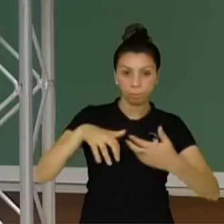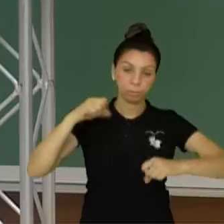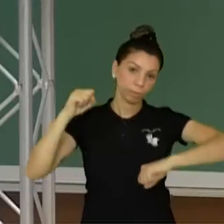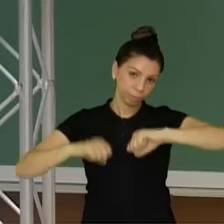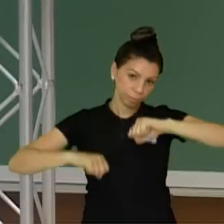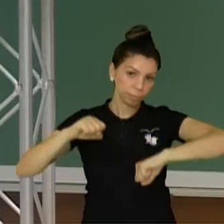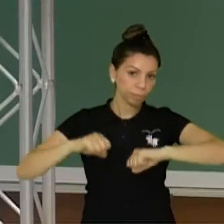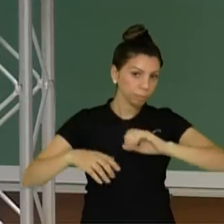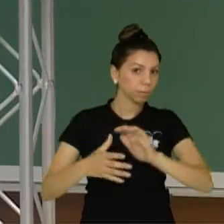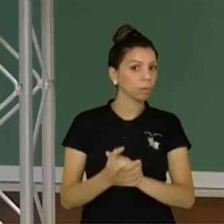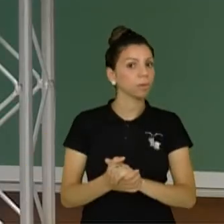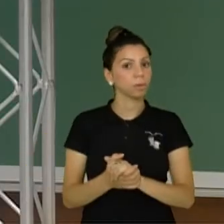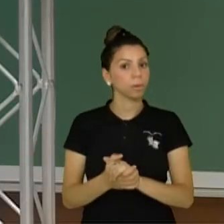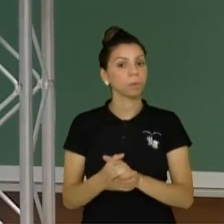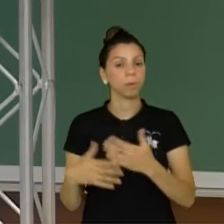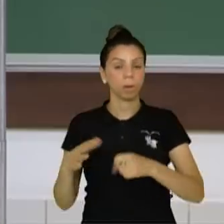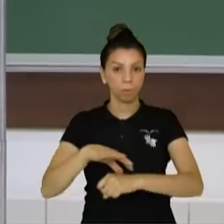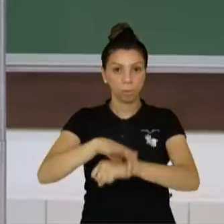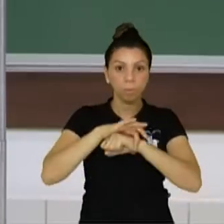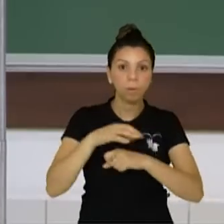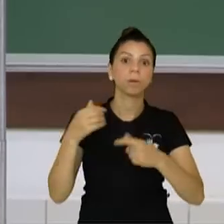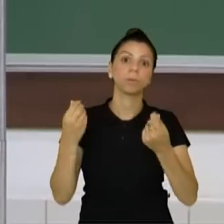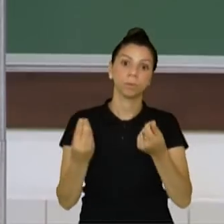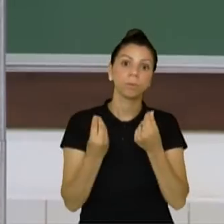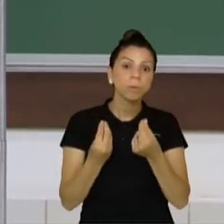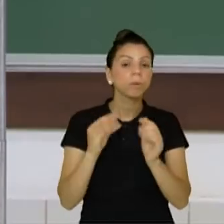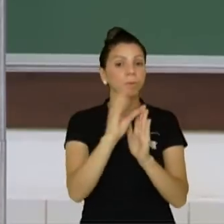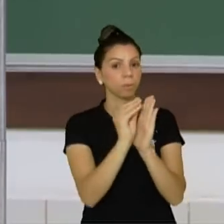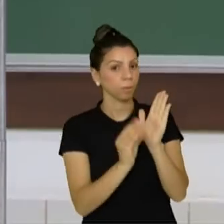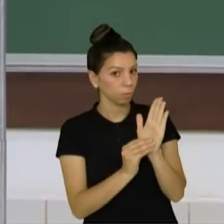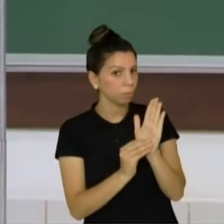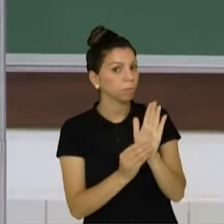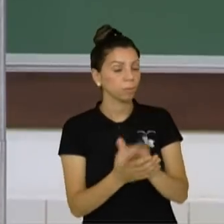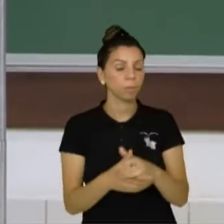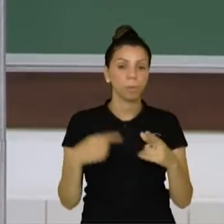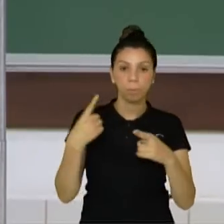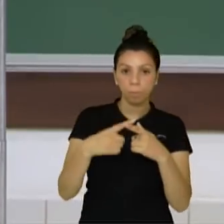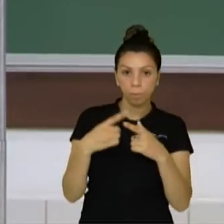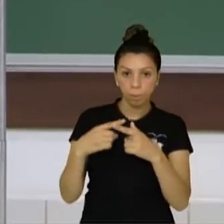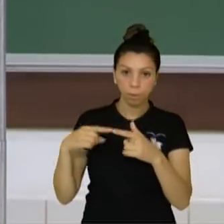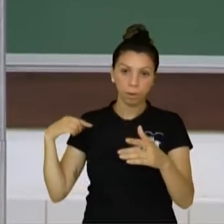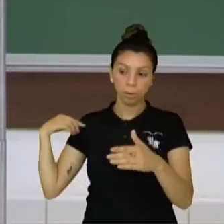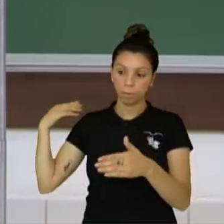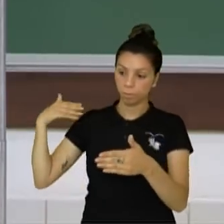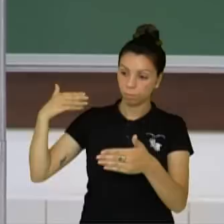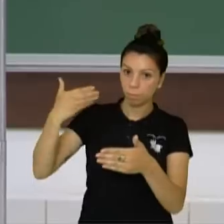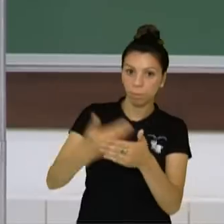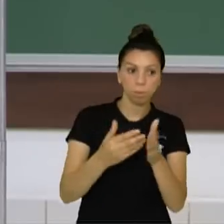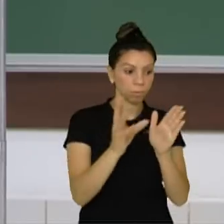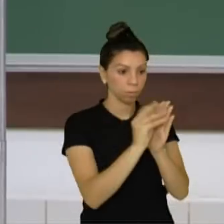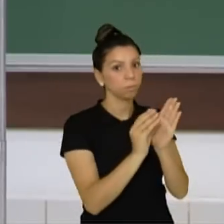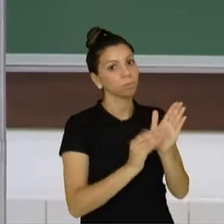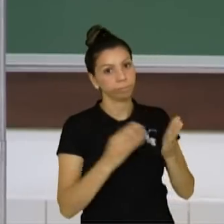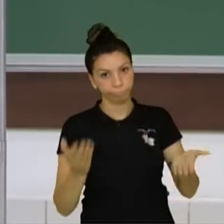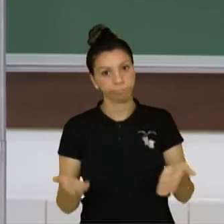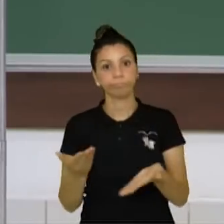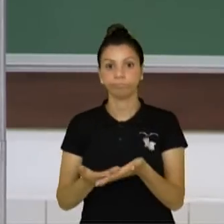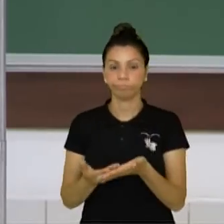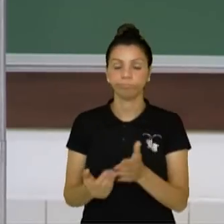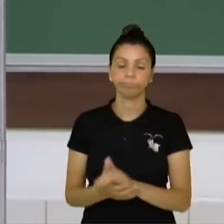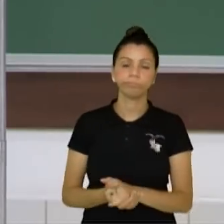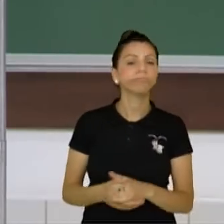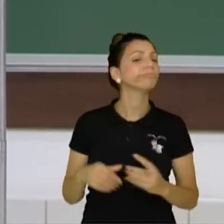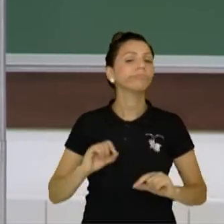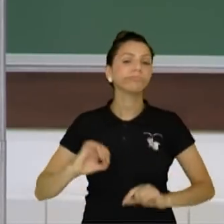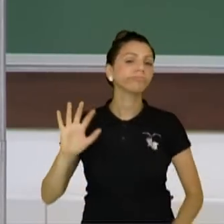vocês já estão dominando esse conteúdo. Por quê? Tem sido conteúdo de algumas aulas nossas. E o que